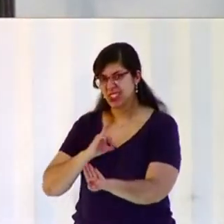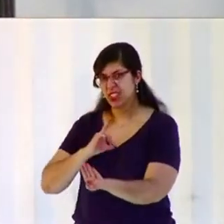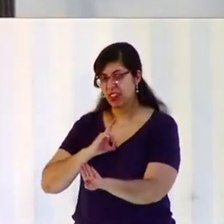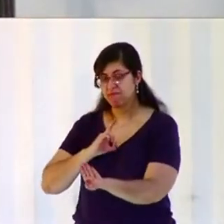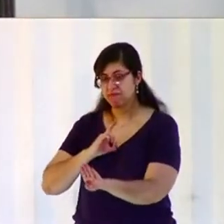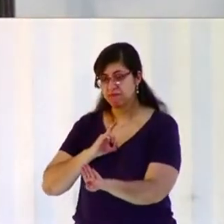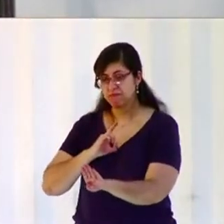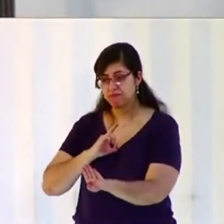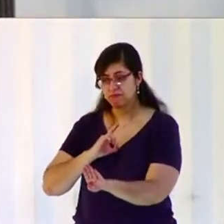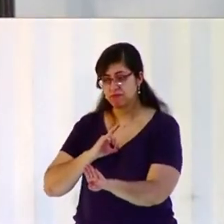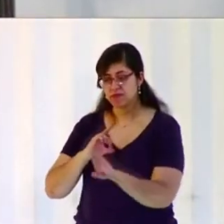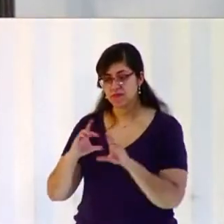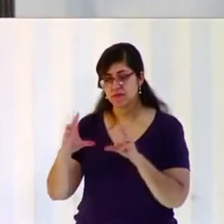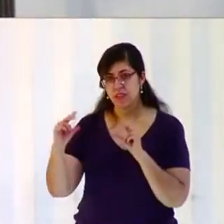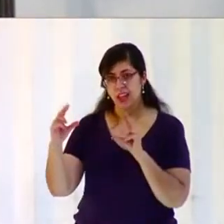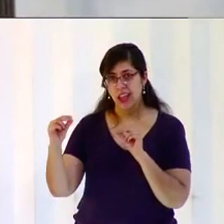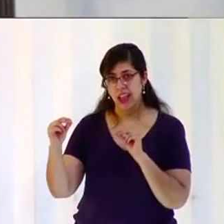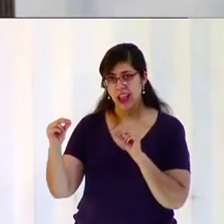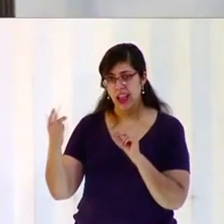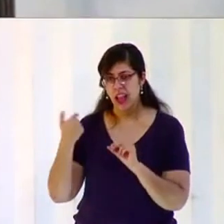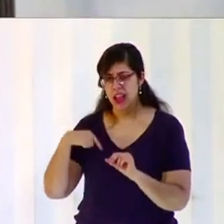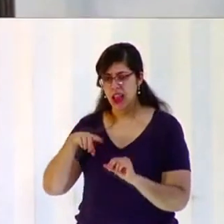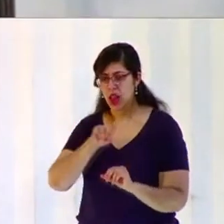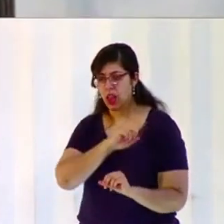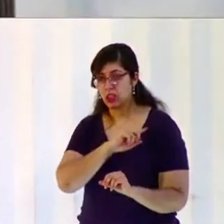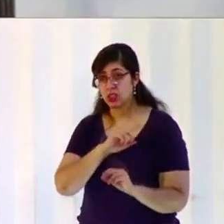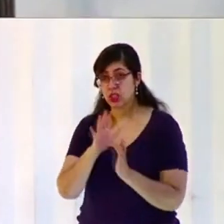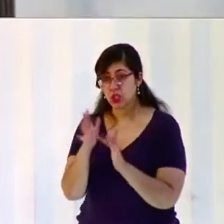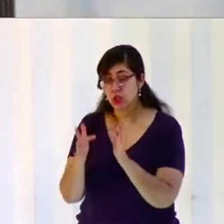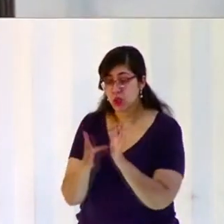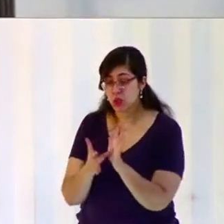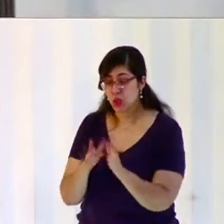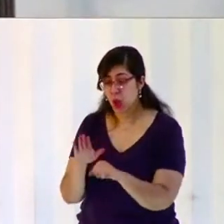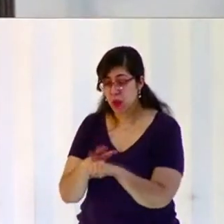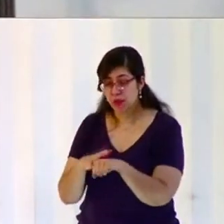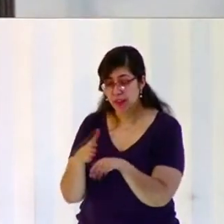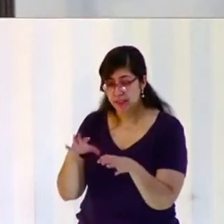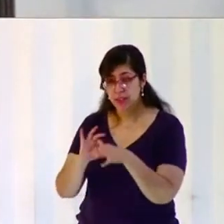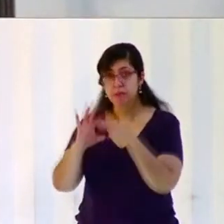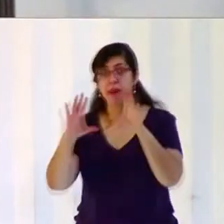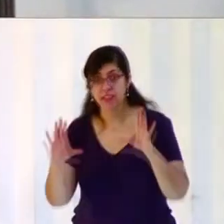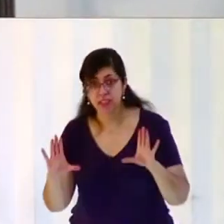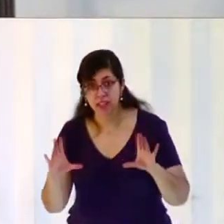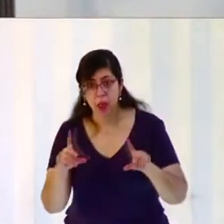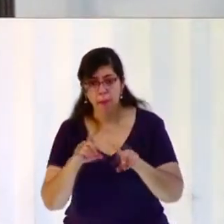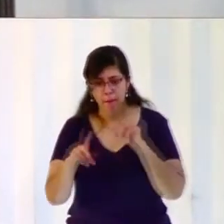Gerazenos, quando eles rejeitam a Jesus, os discípulos estão com Ele.